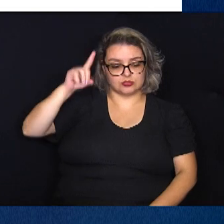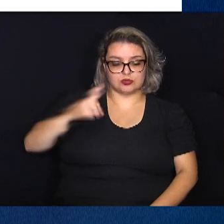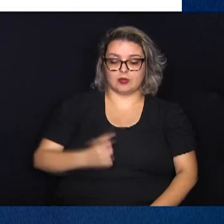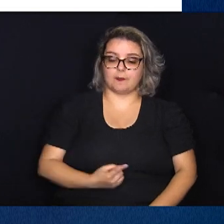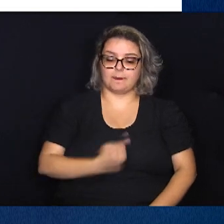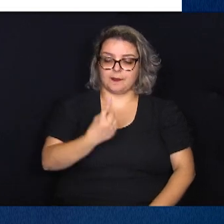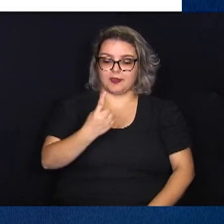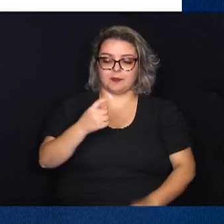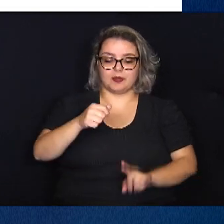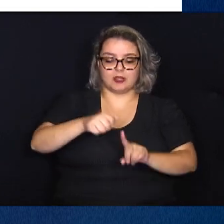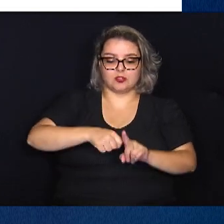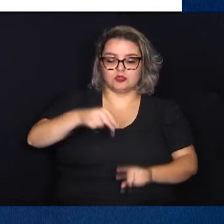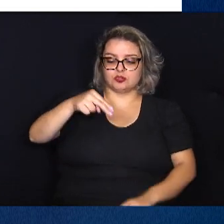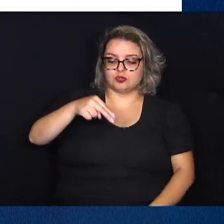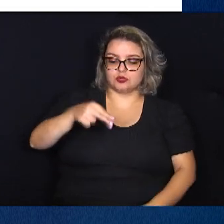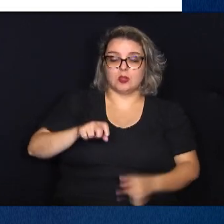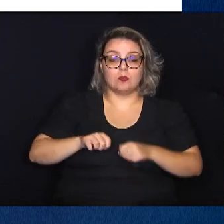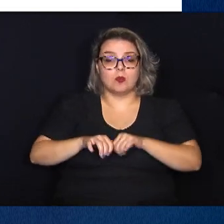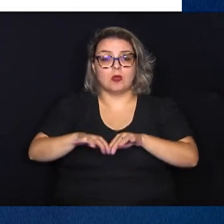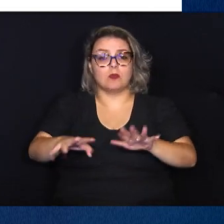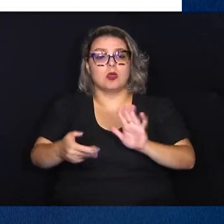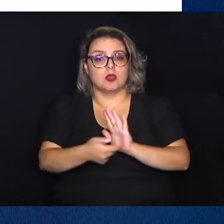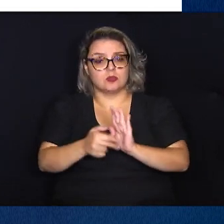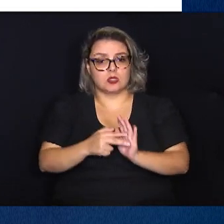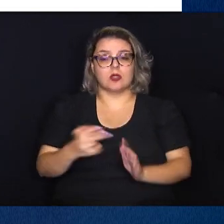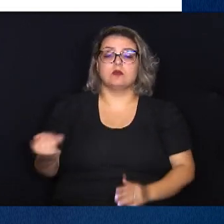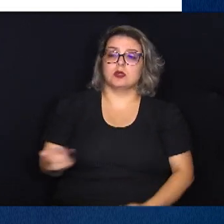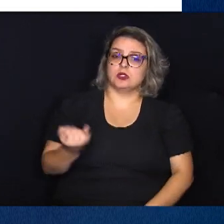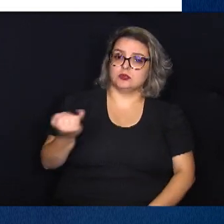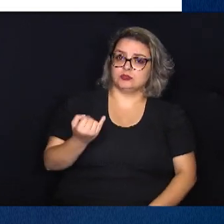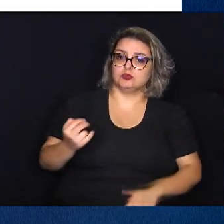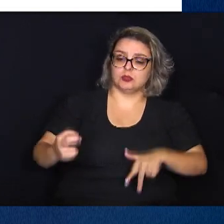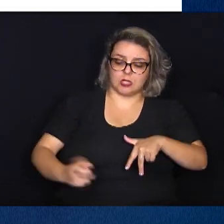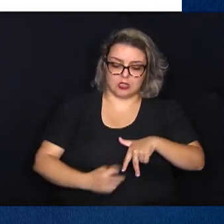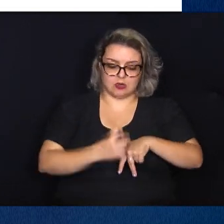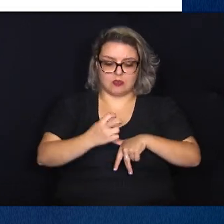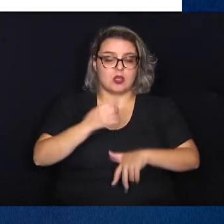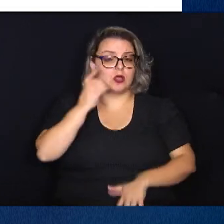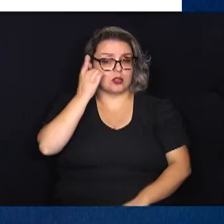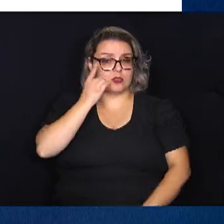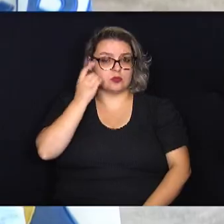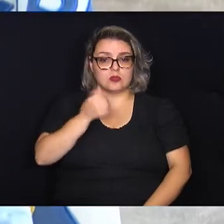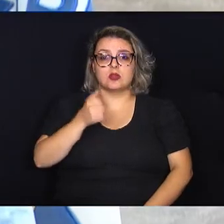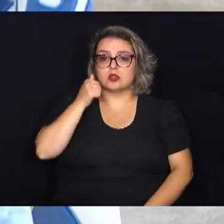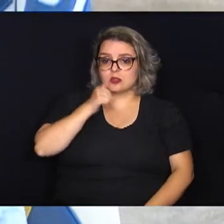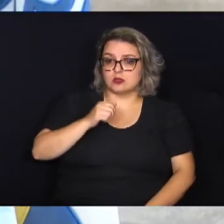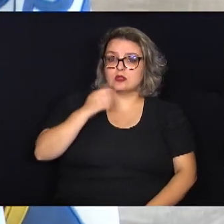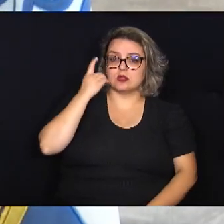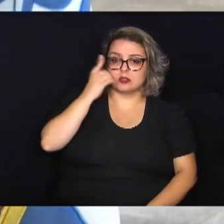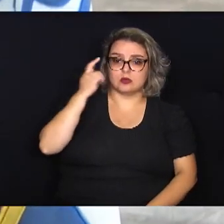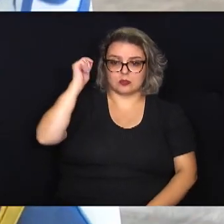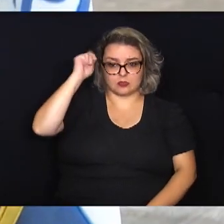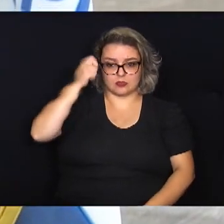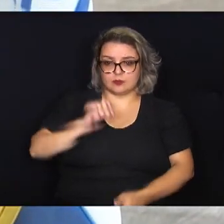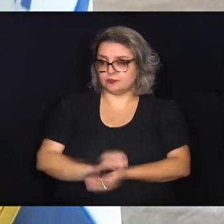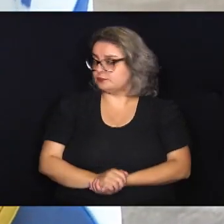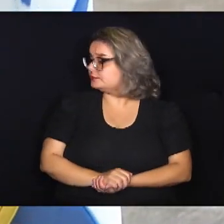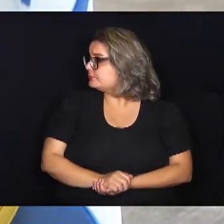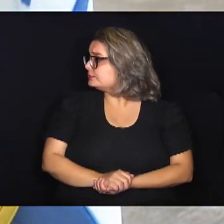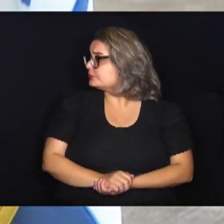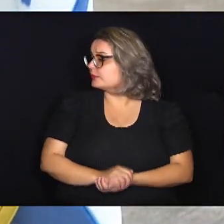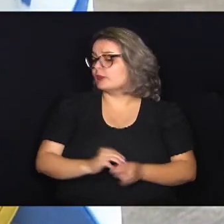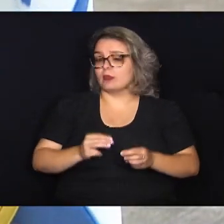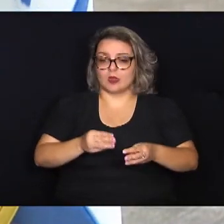e ampliará de forma significativa a voz das deputadas e deputados negros. Essa moção,